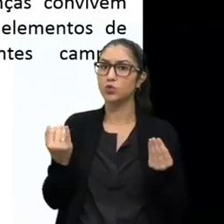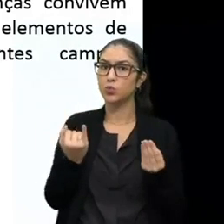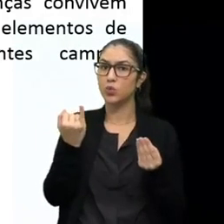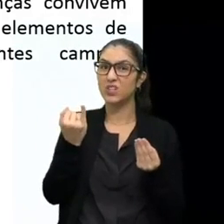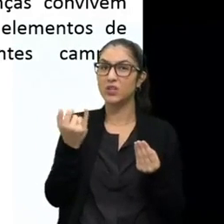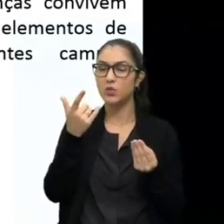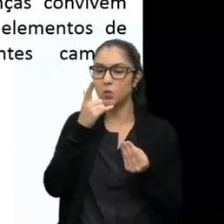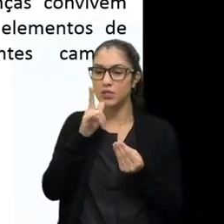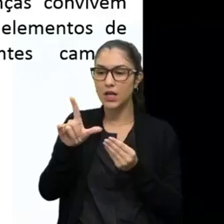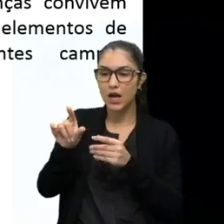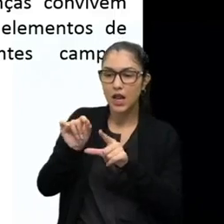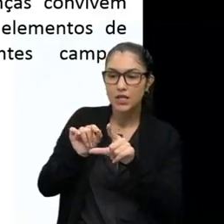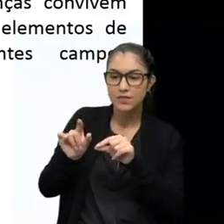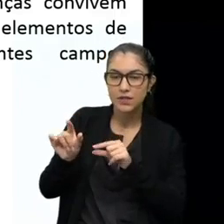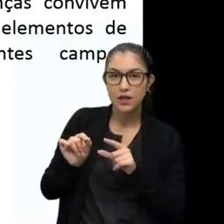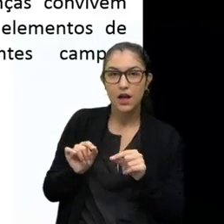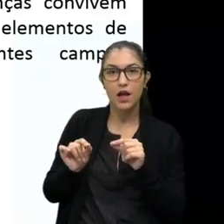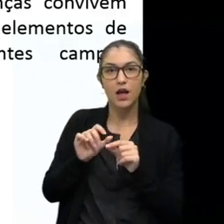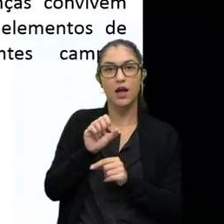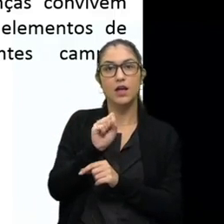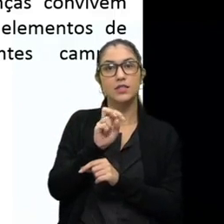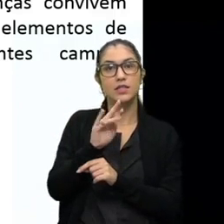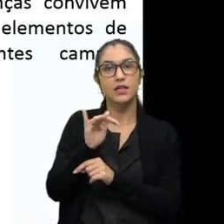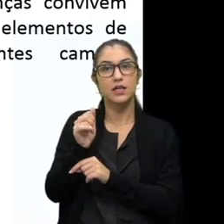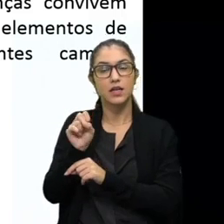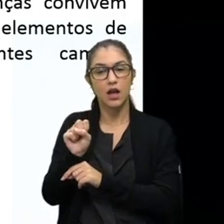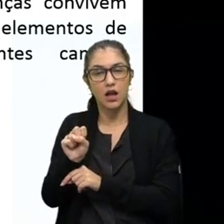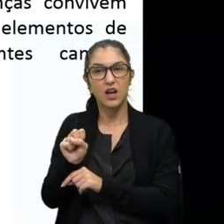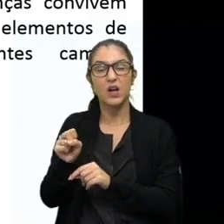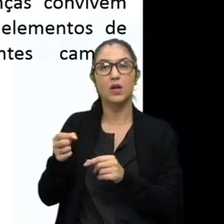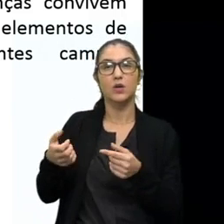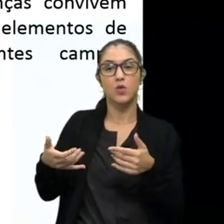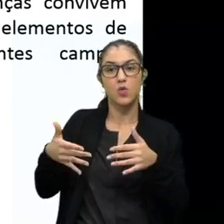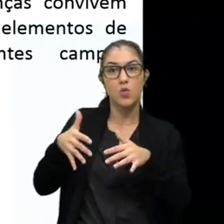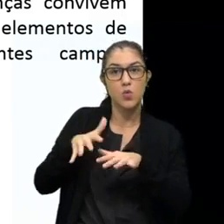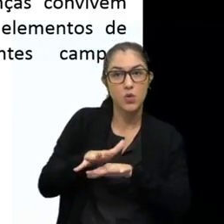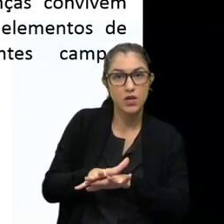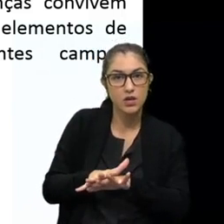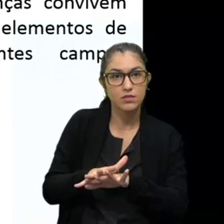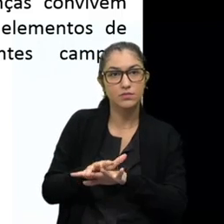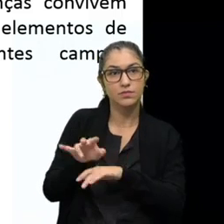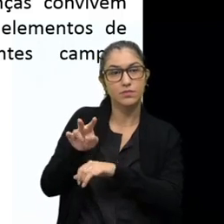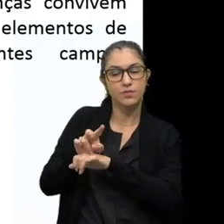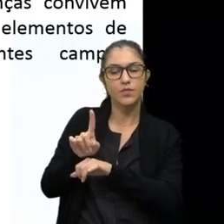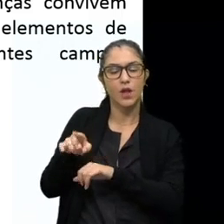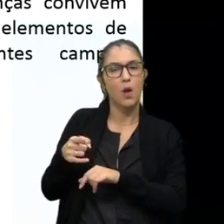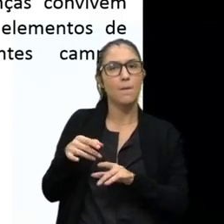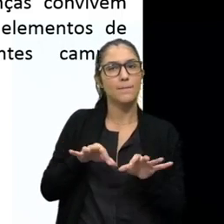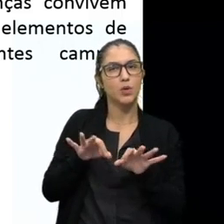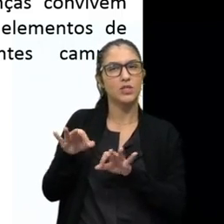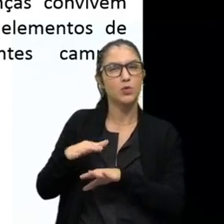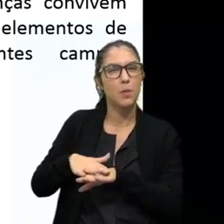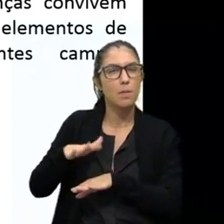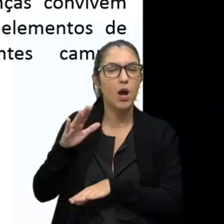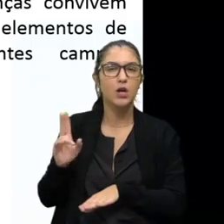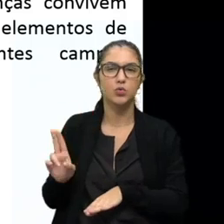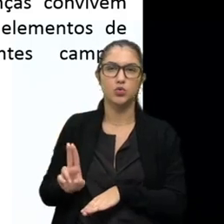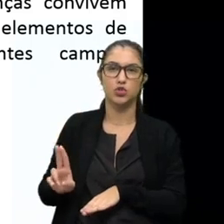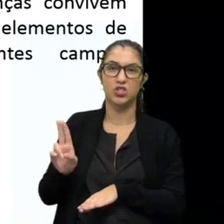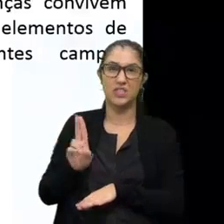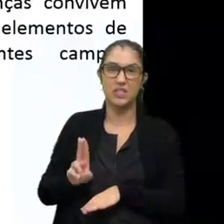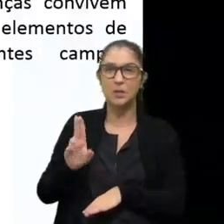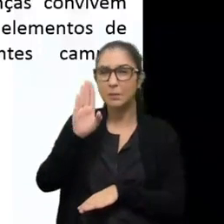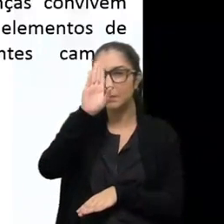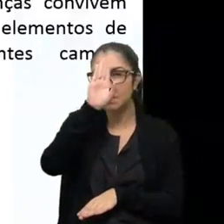para classificar, para seriar, para incluir, para conservar, que é um dos processos mais utilizados